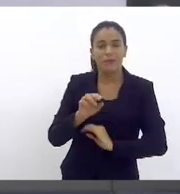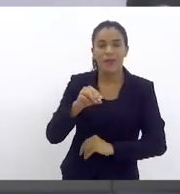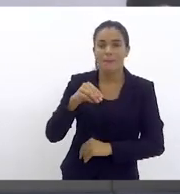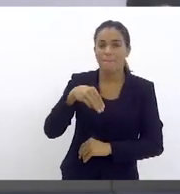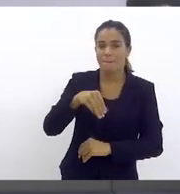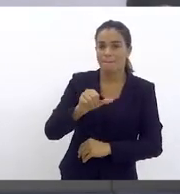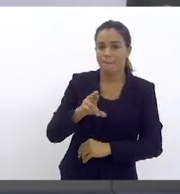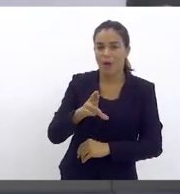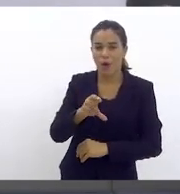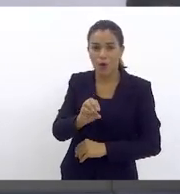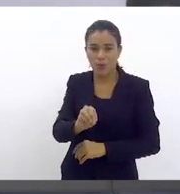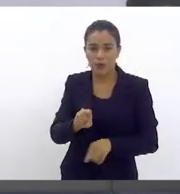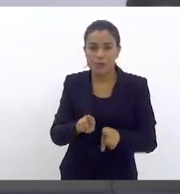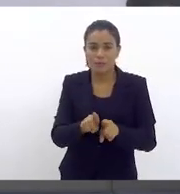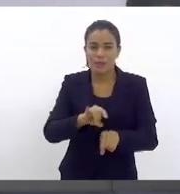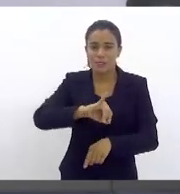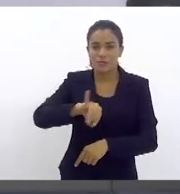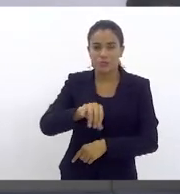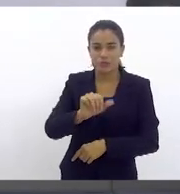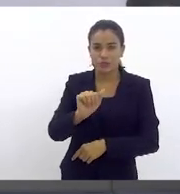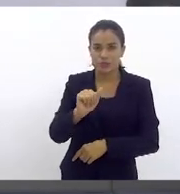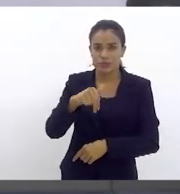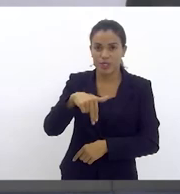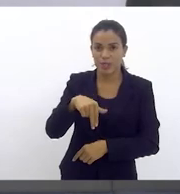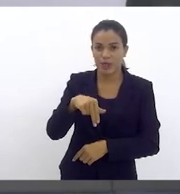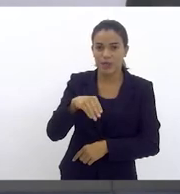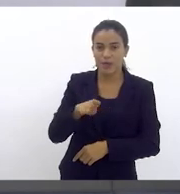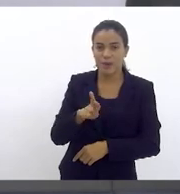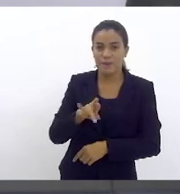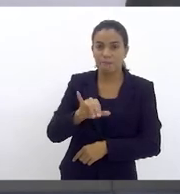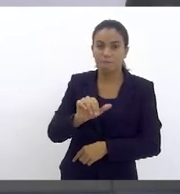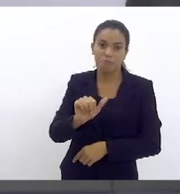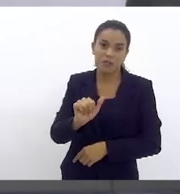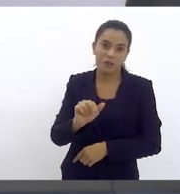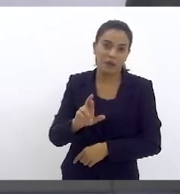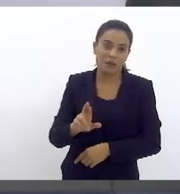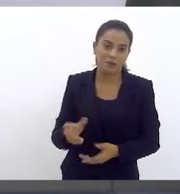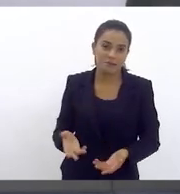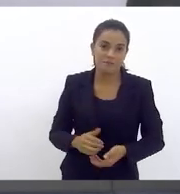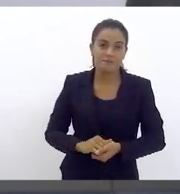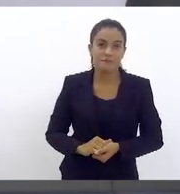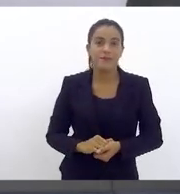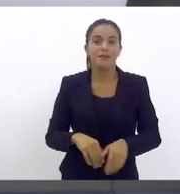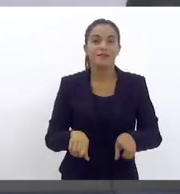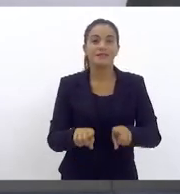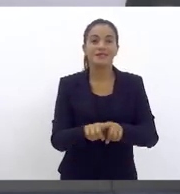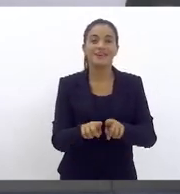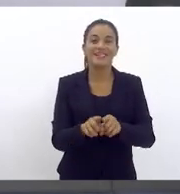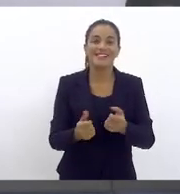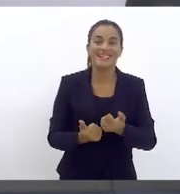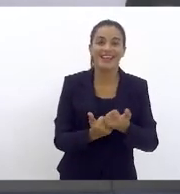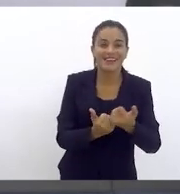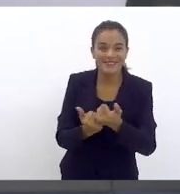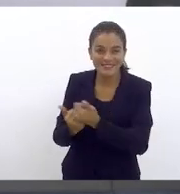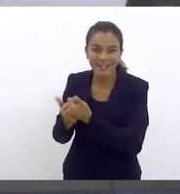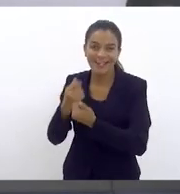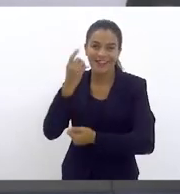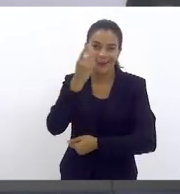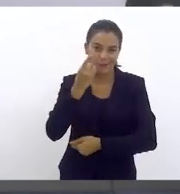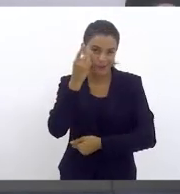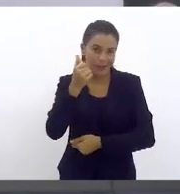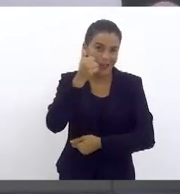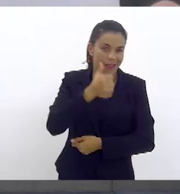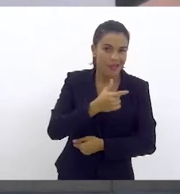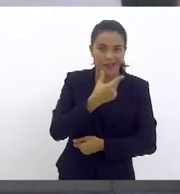chandriar que também que faz parte né dessa Assessoria tem auxiliado muito os deputados e